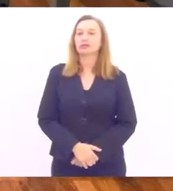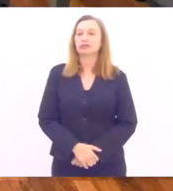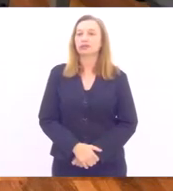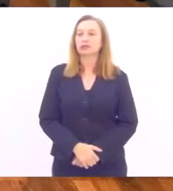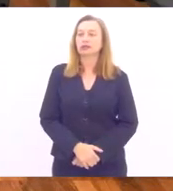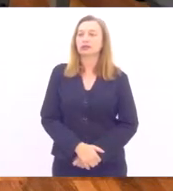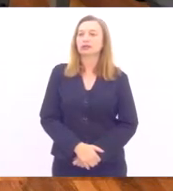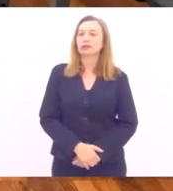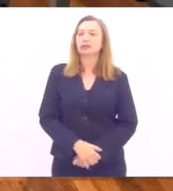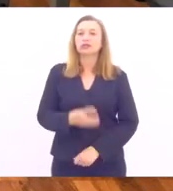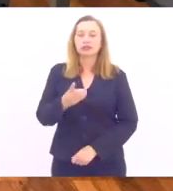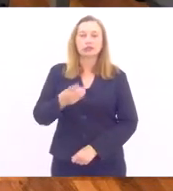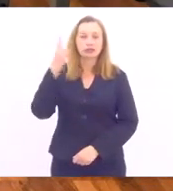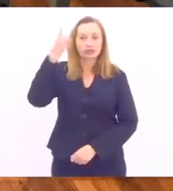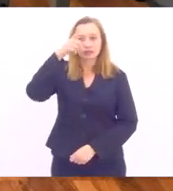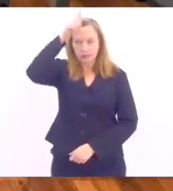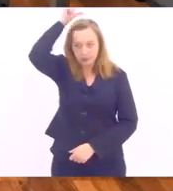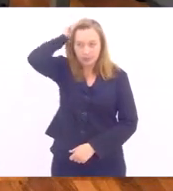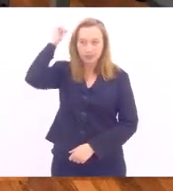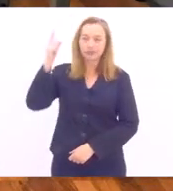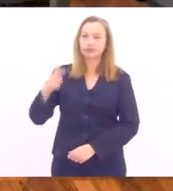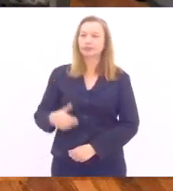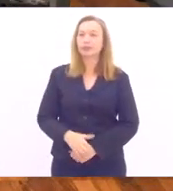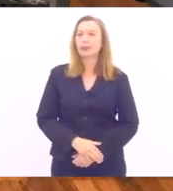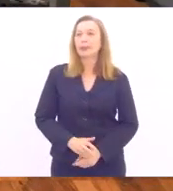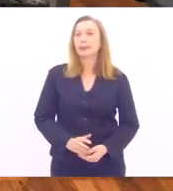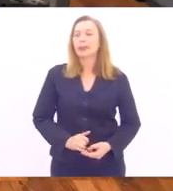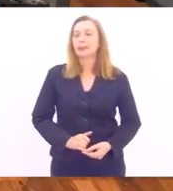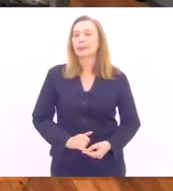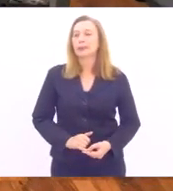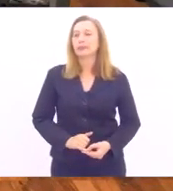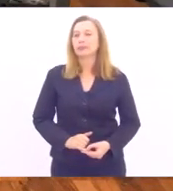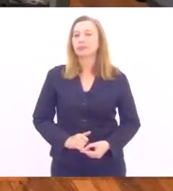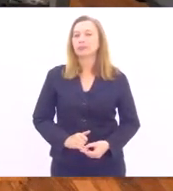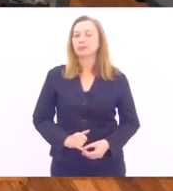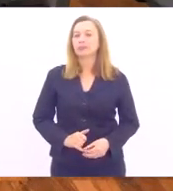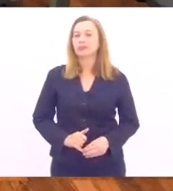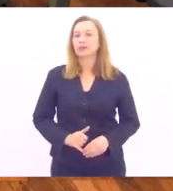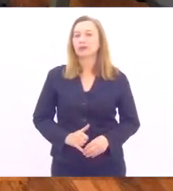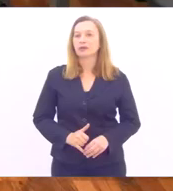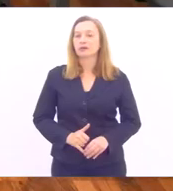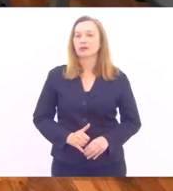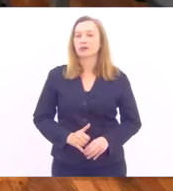Deputado Luiz Paulo Corrêa da Rocha. Depois a gente faz como é que se diz.